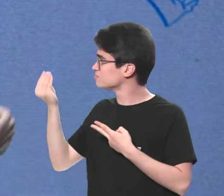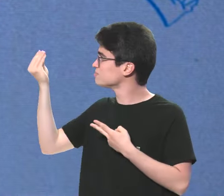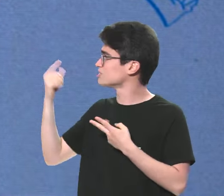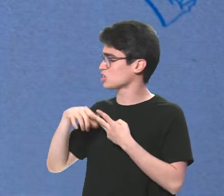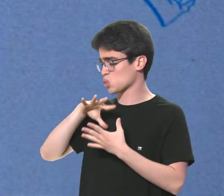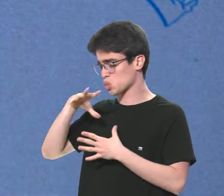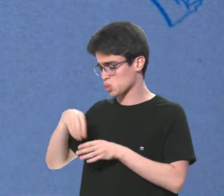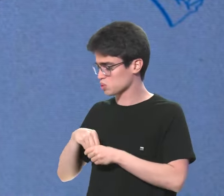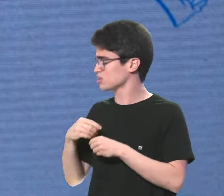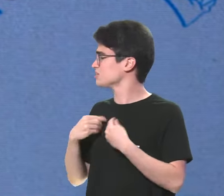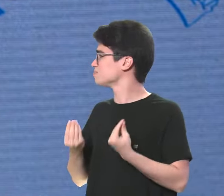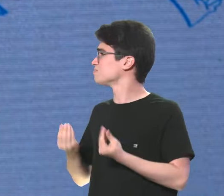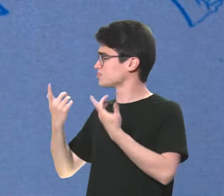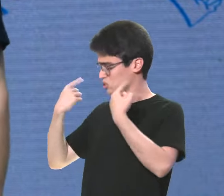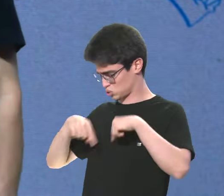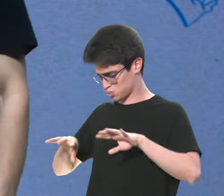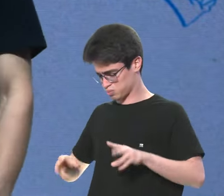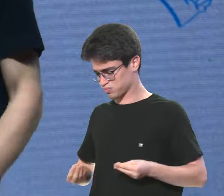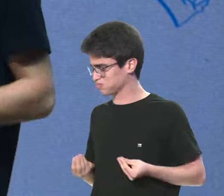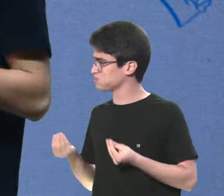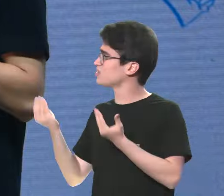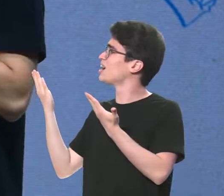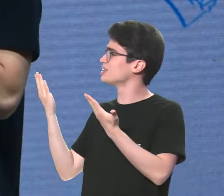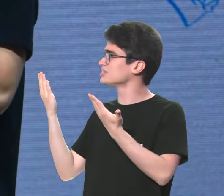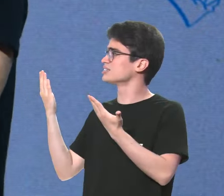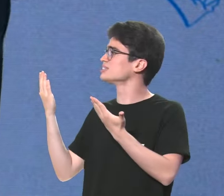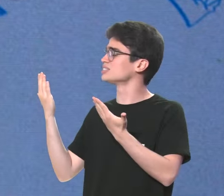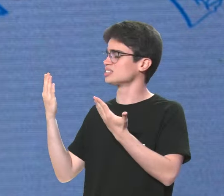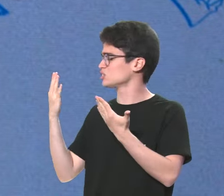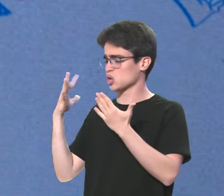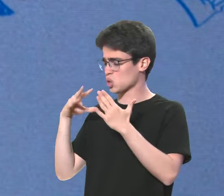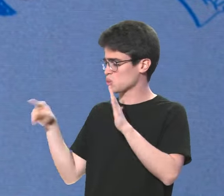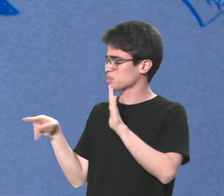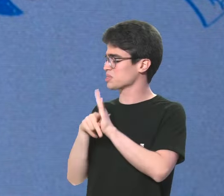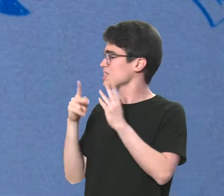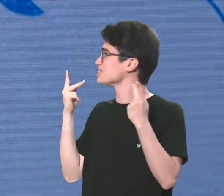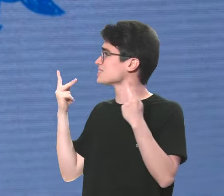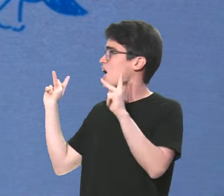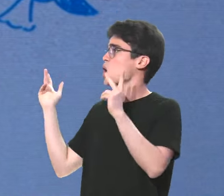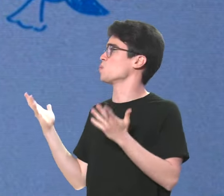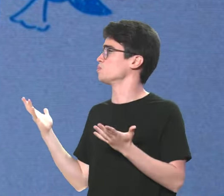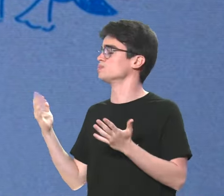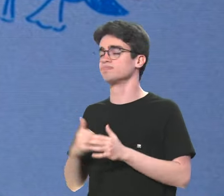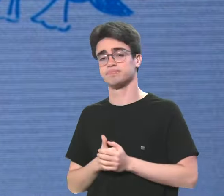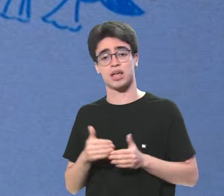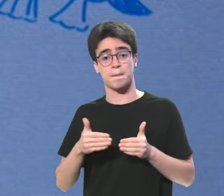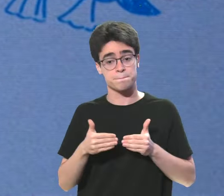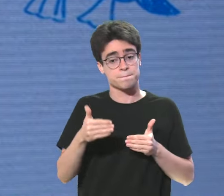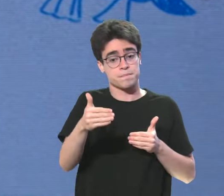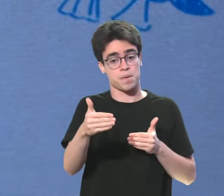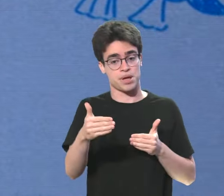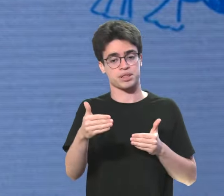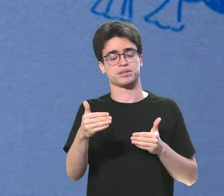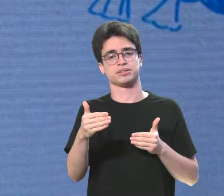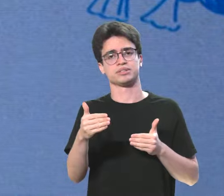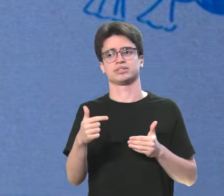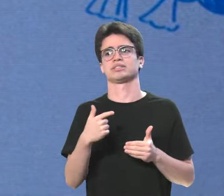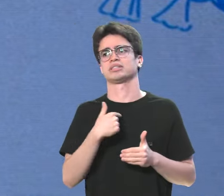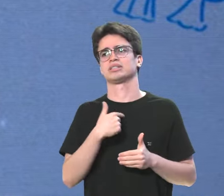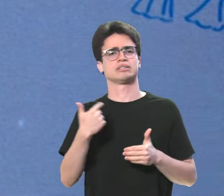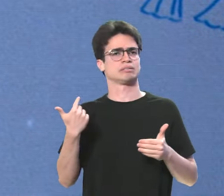entrego tudo que eu tenho tudo que eu sou tudo que eu sei é tudo teu a partir daquele momento minha